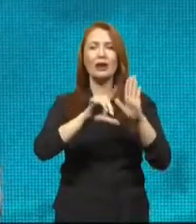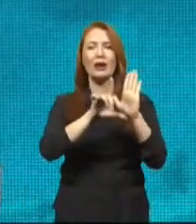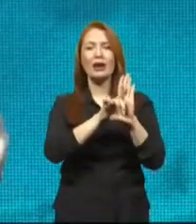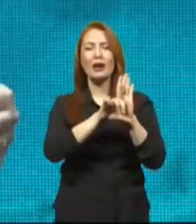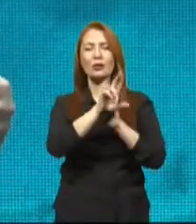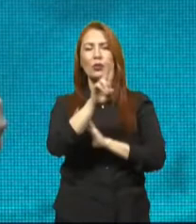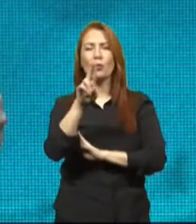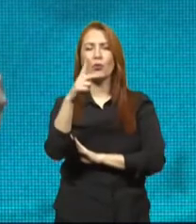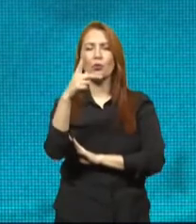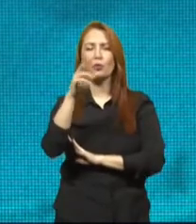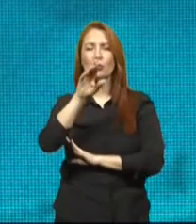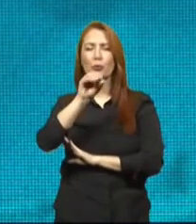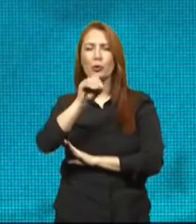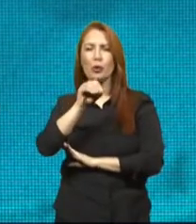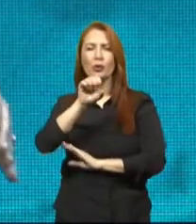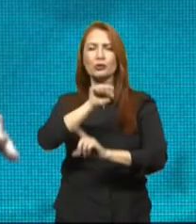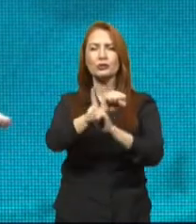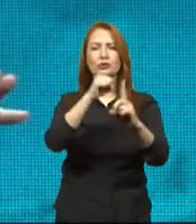vai seguir exatamente